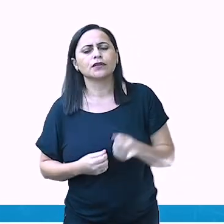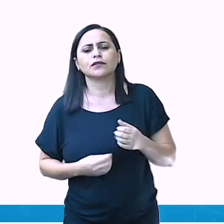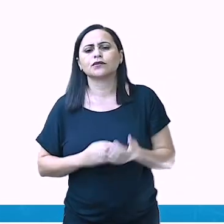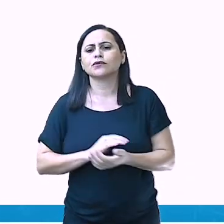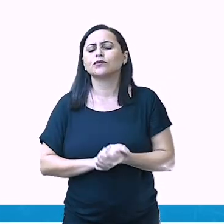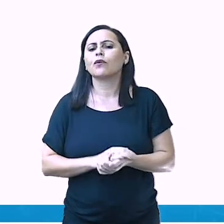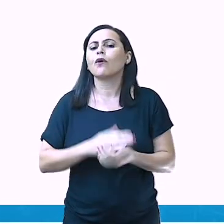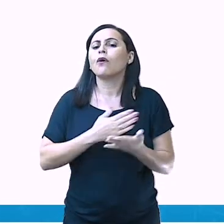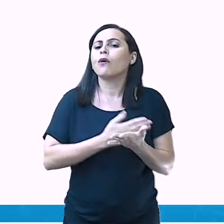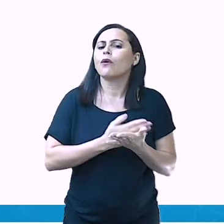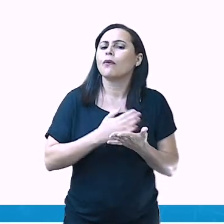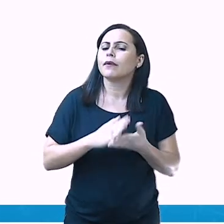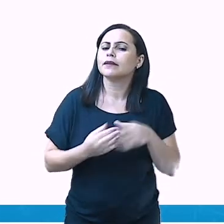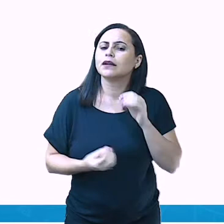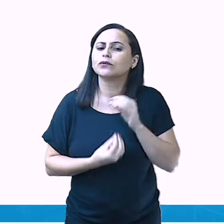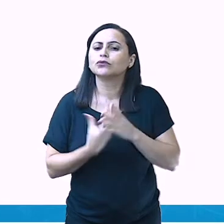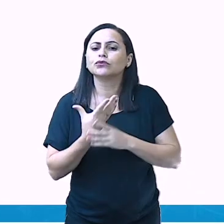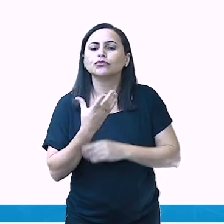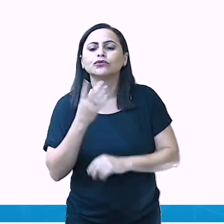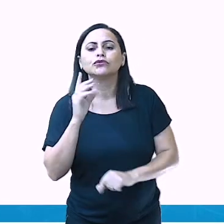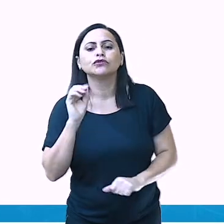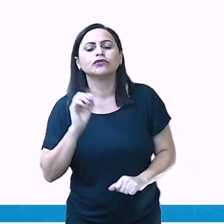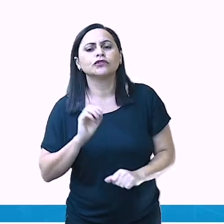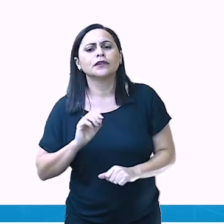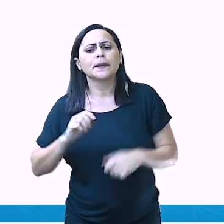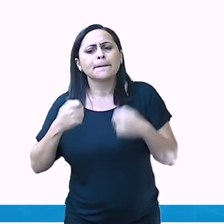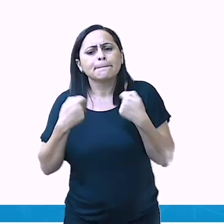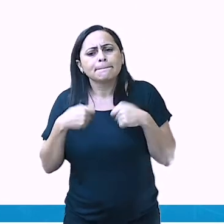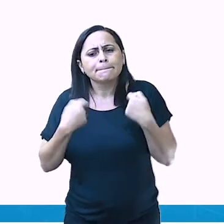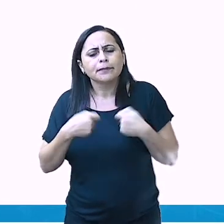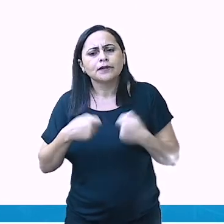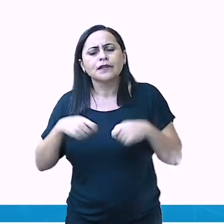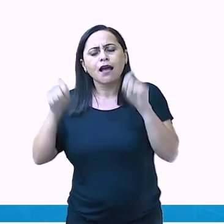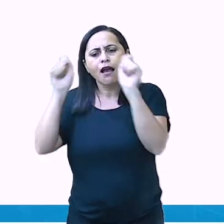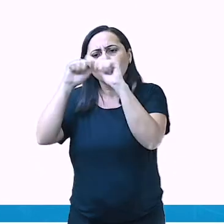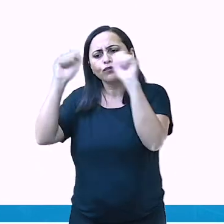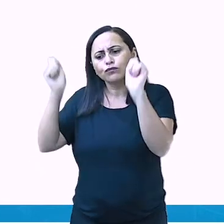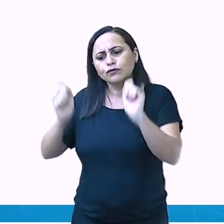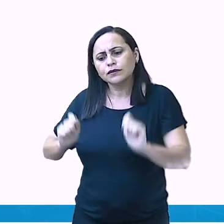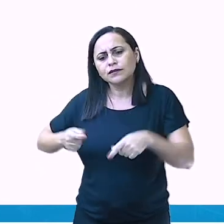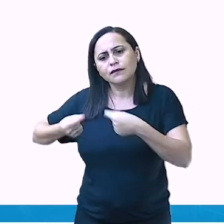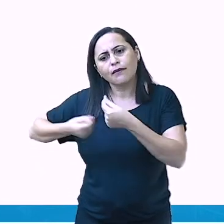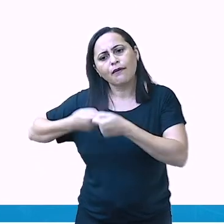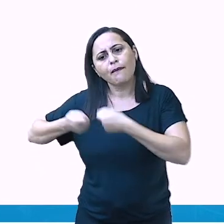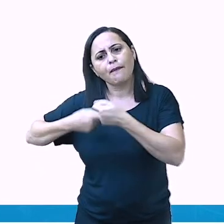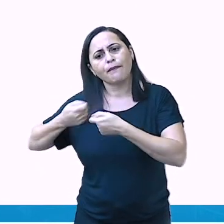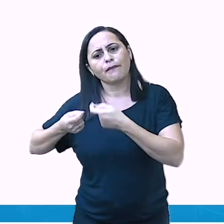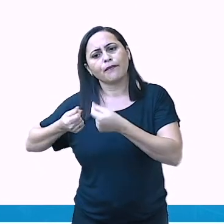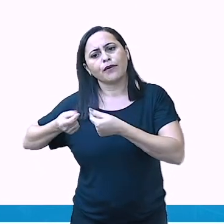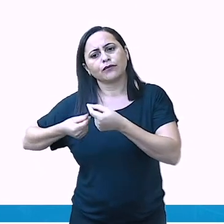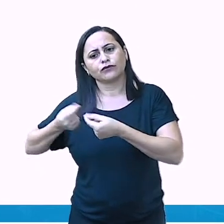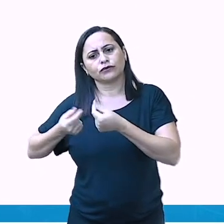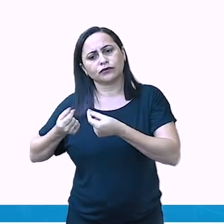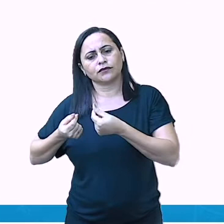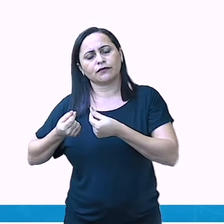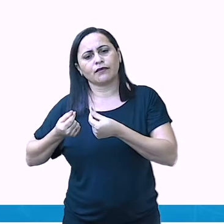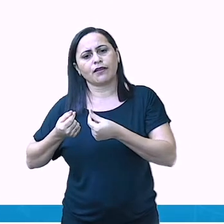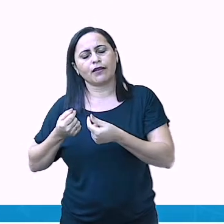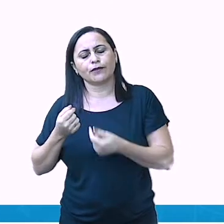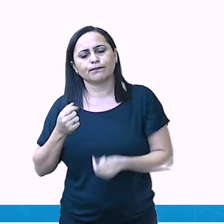o quê? A necessidade de um sistema monetário. Porque ao longo do tempo eles foram vendo o